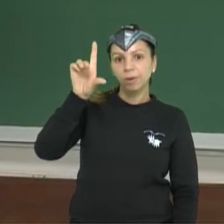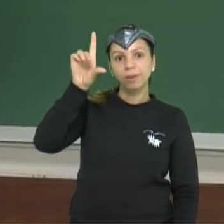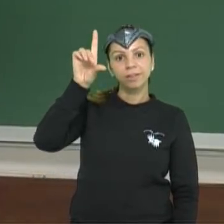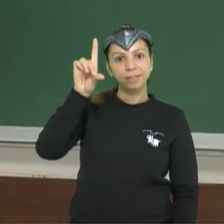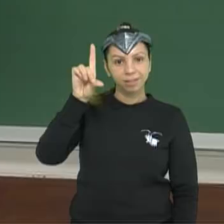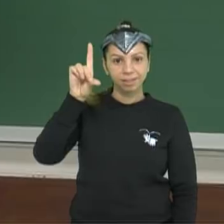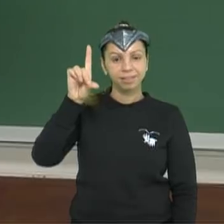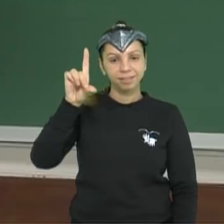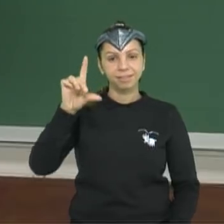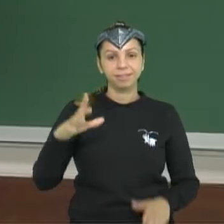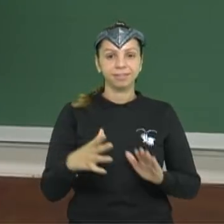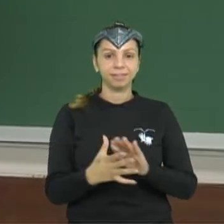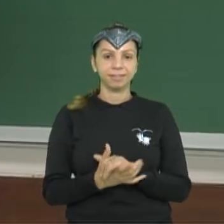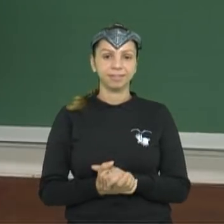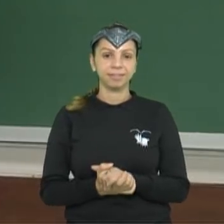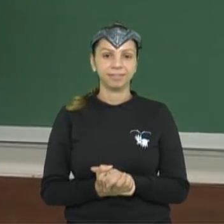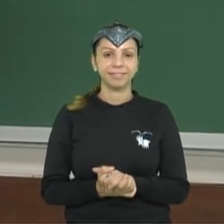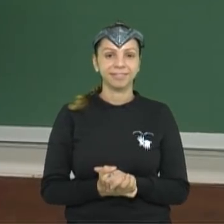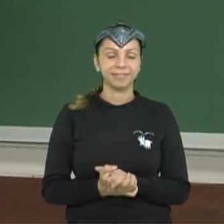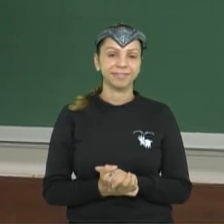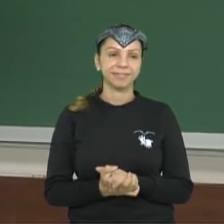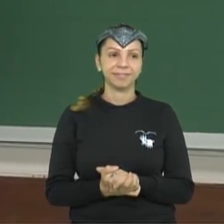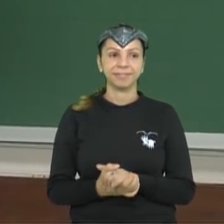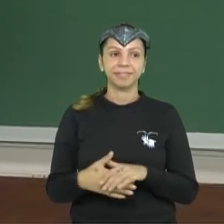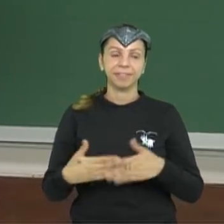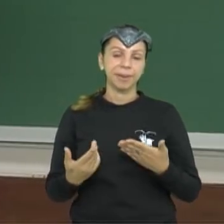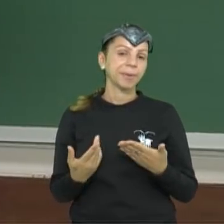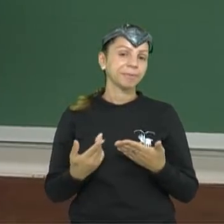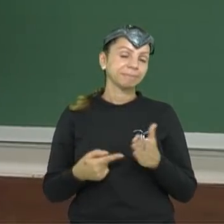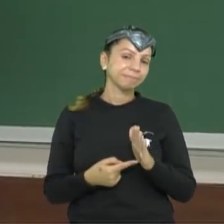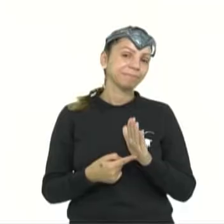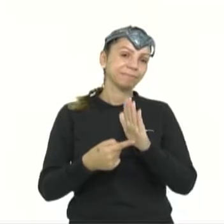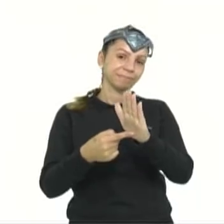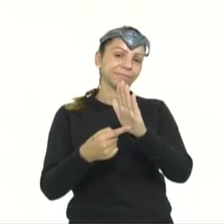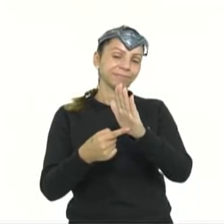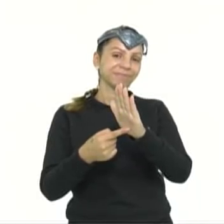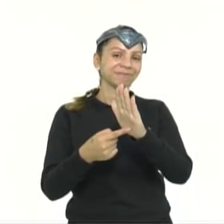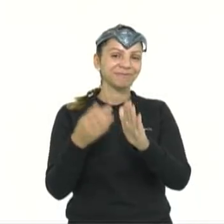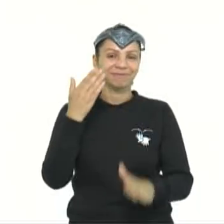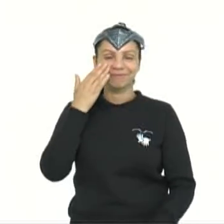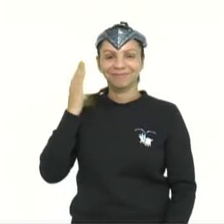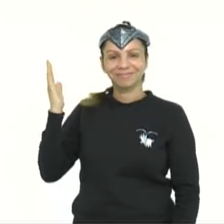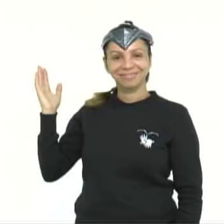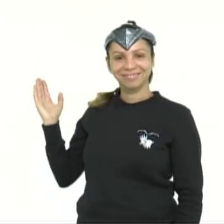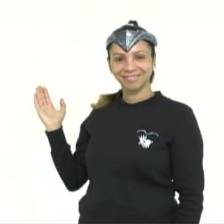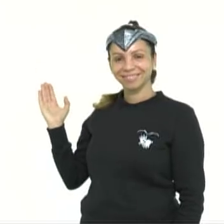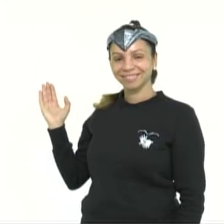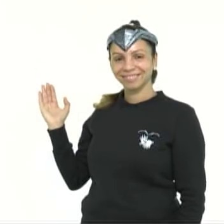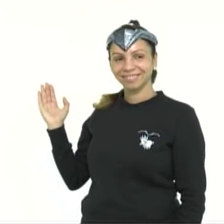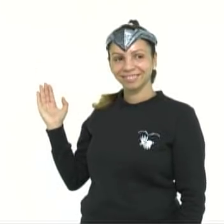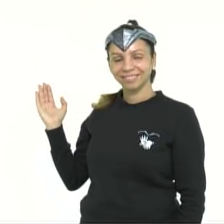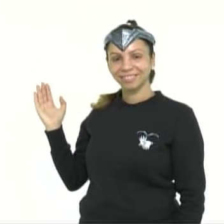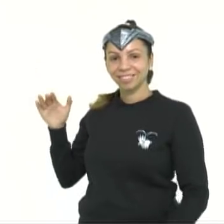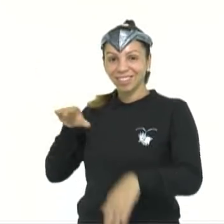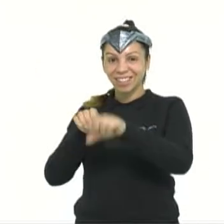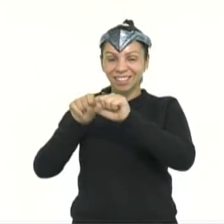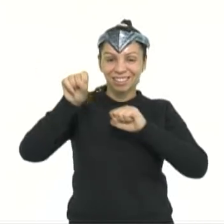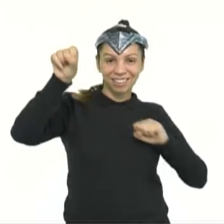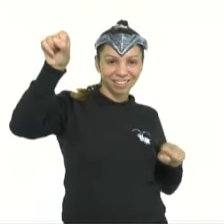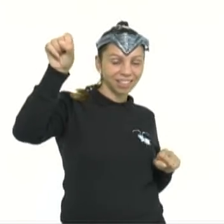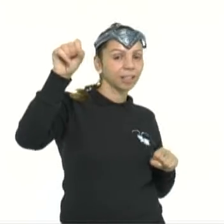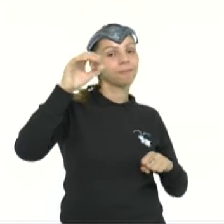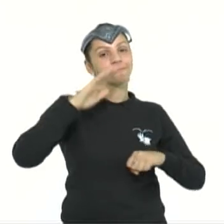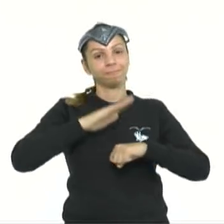o nome do meu personagem. Então, apresento a vocês o Fast Zord, que é o super-hero